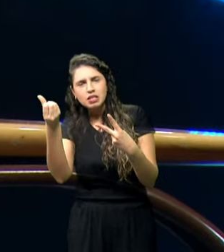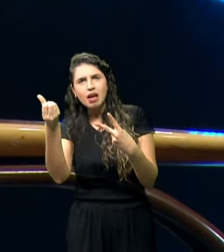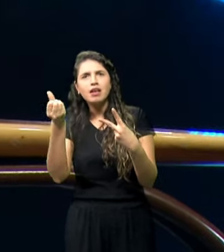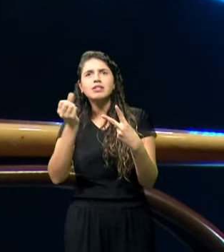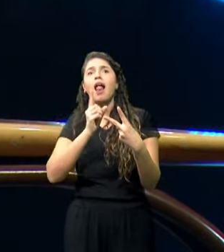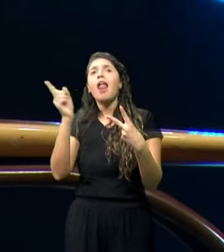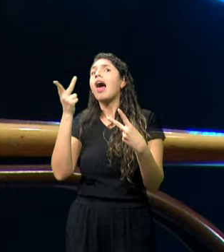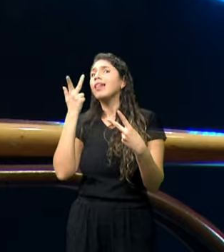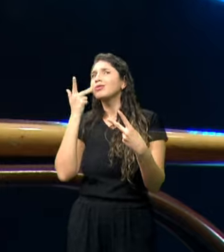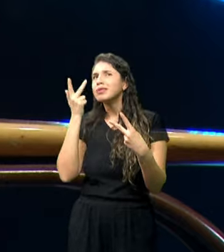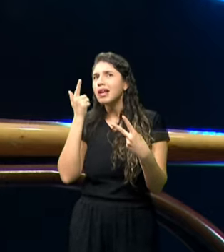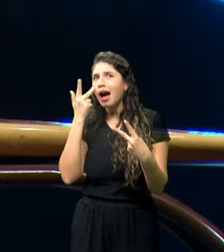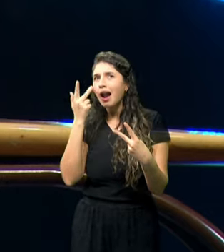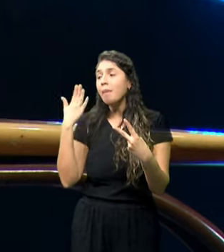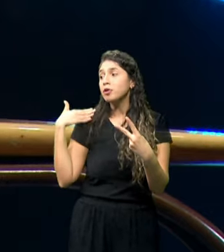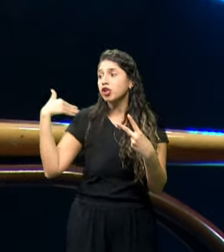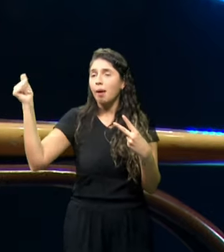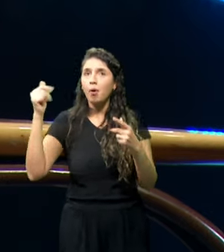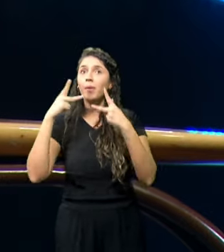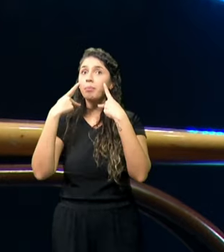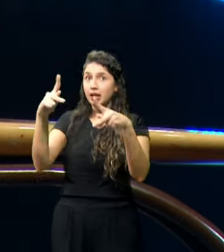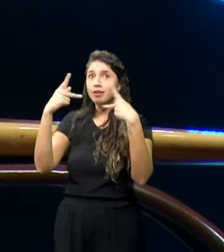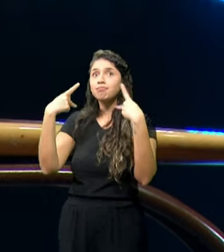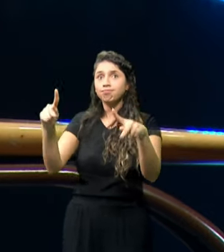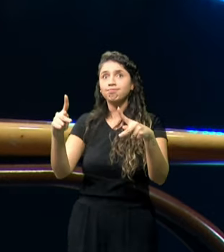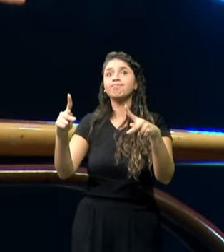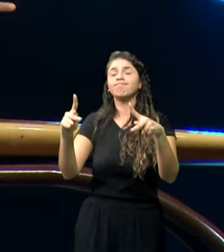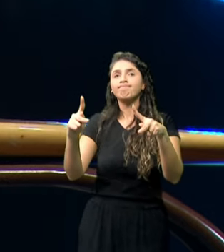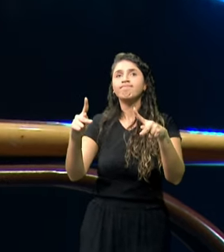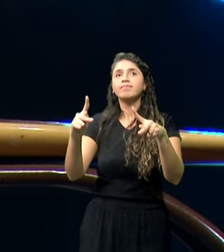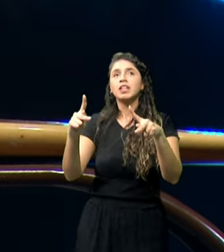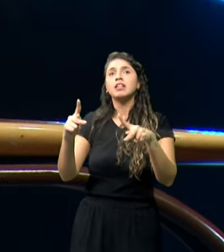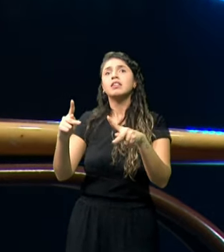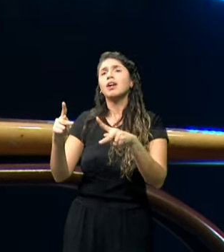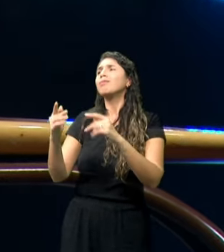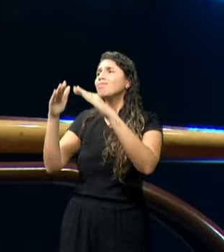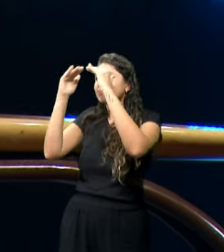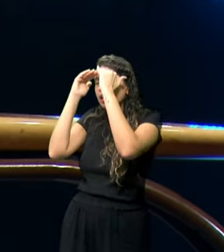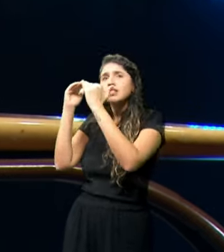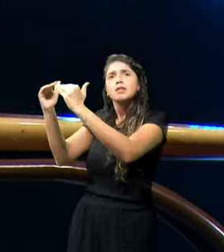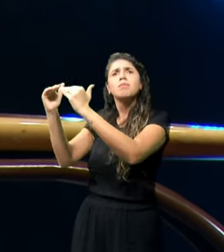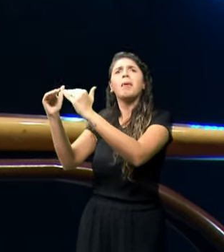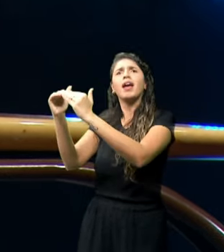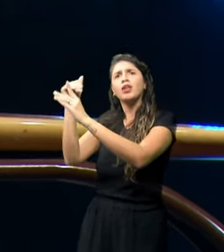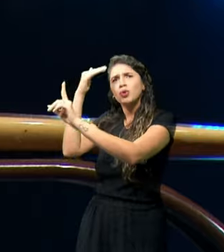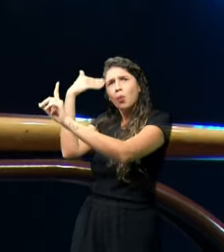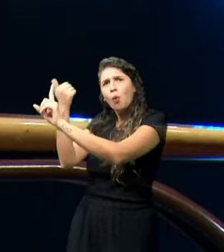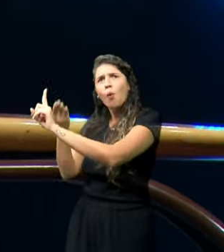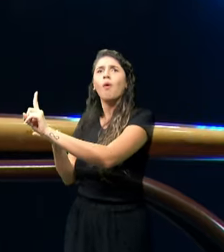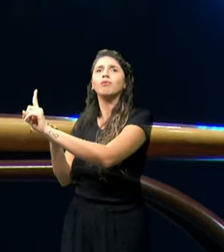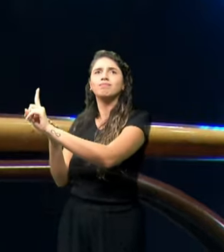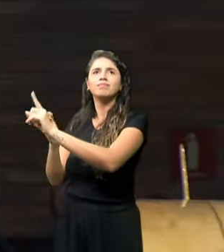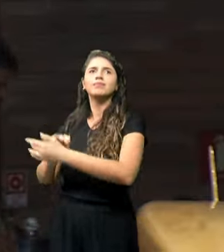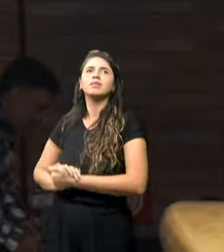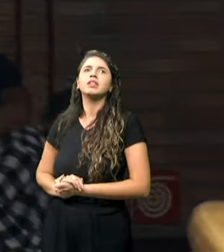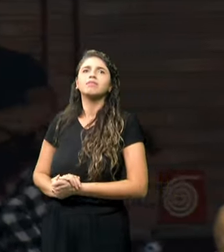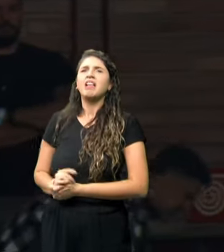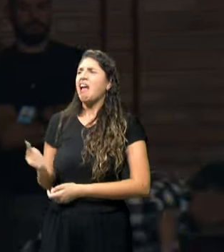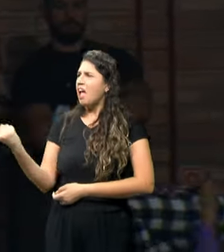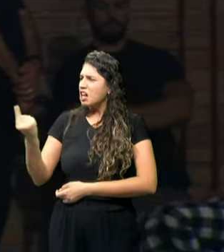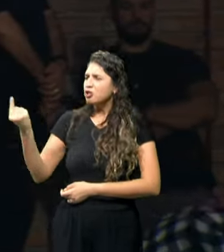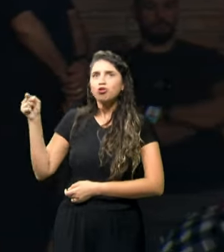esse impulso em querer reunir a liderança, em não se isolar, em não trilhar um caminho dele mesmo, mas